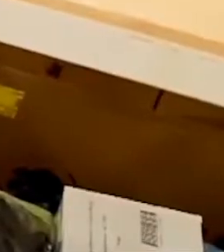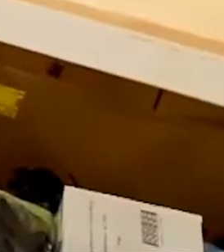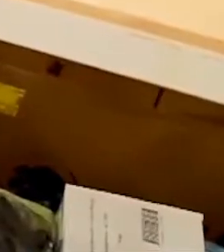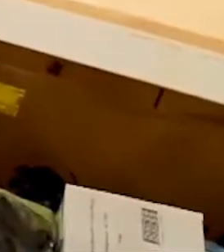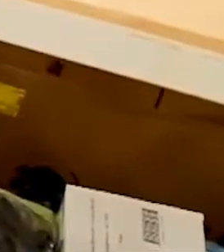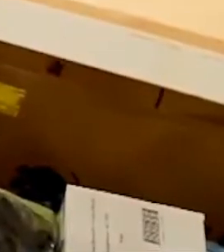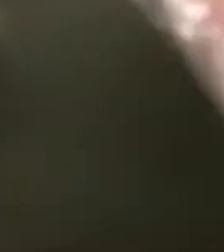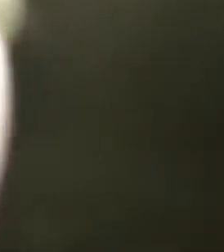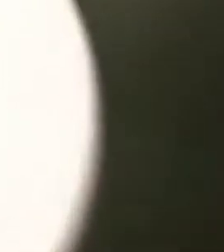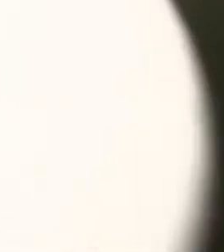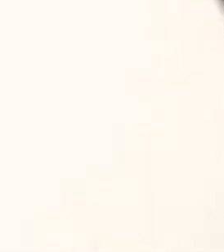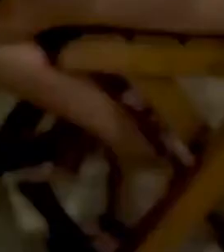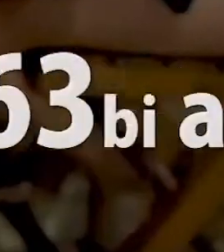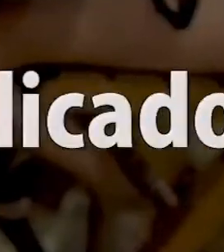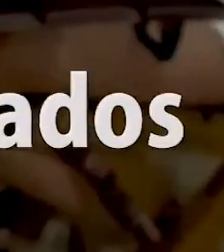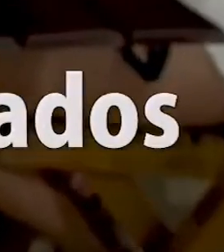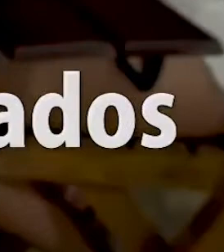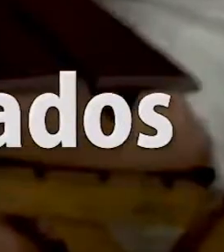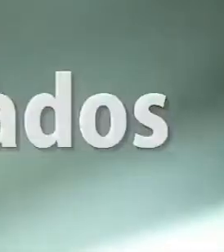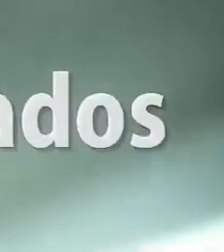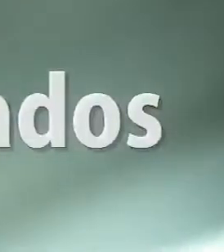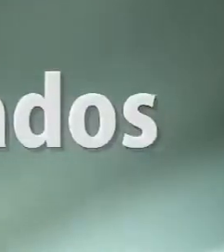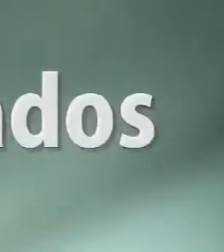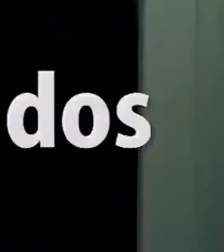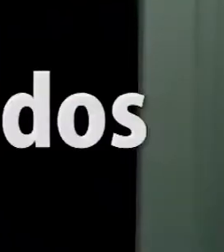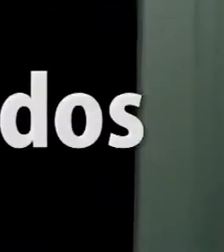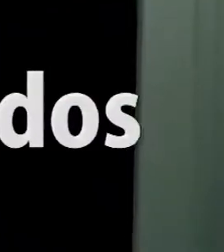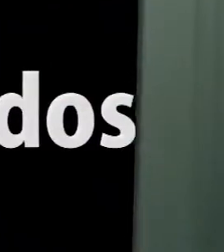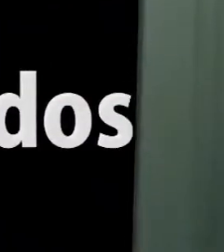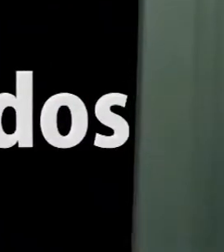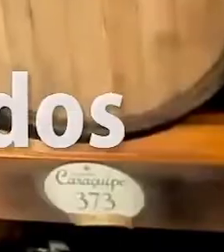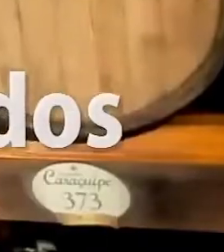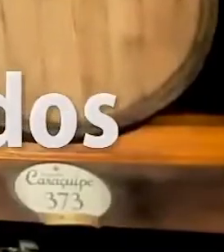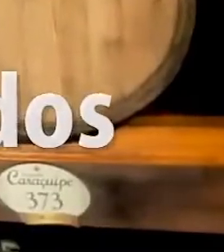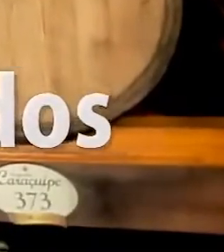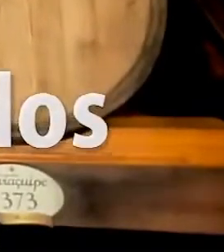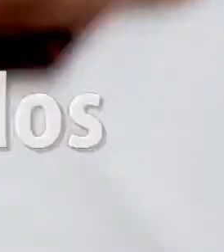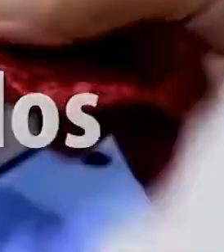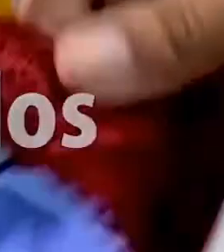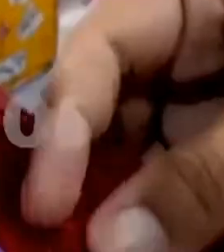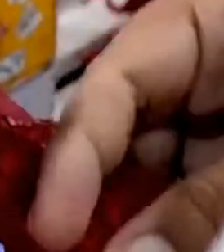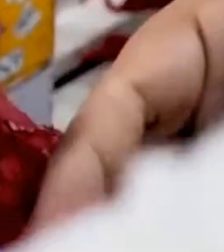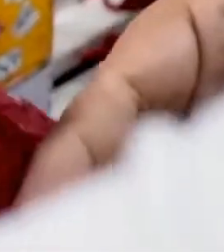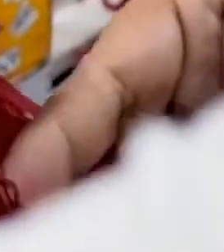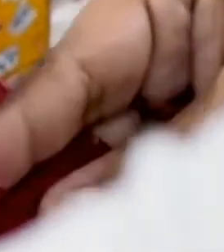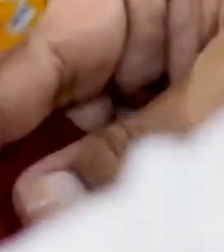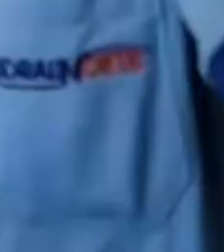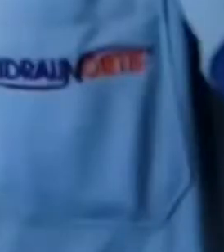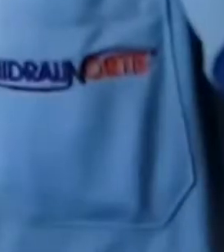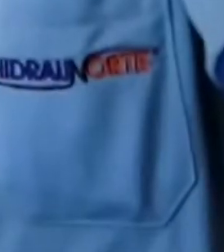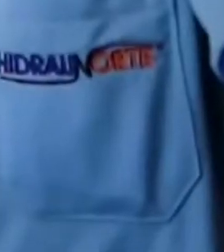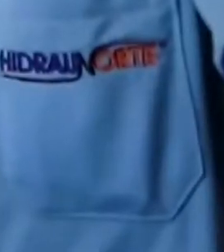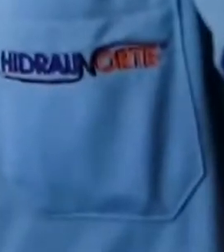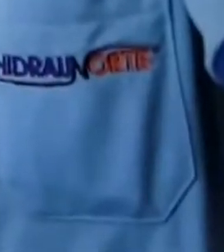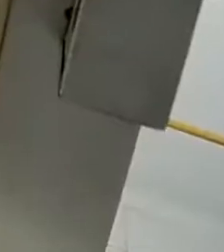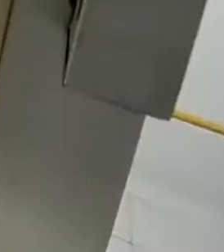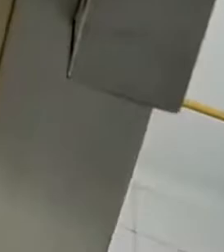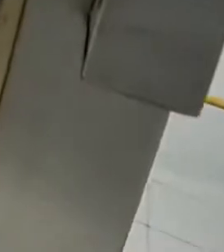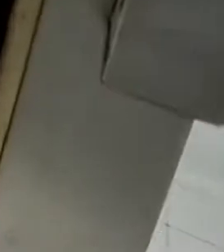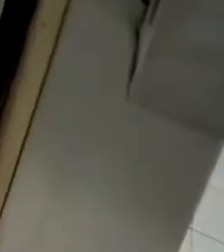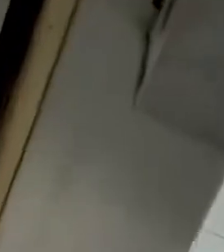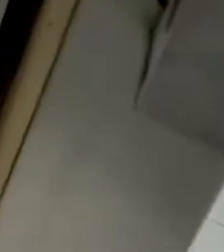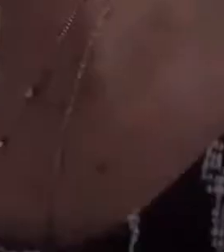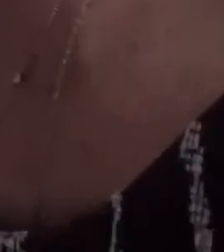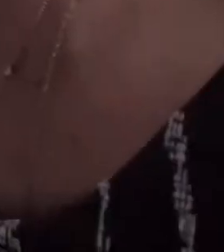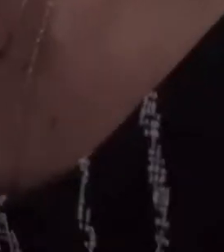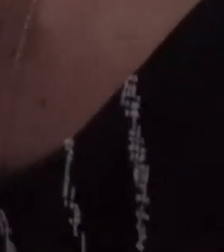pequena empresa, seja na hamburgueria ou no laboratório, no engenho ou na confecção, o Banco do Nordeste está